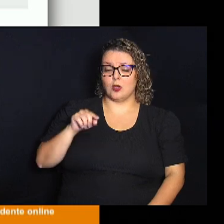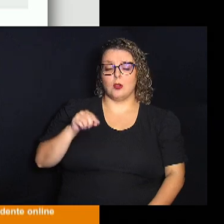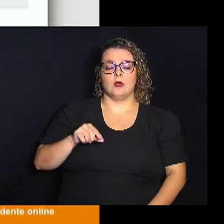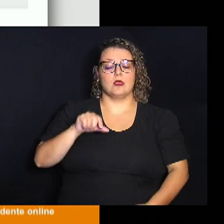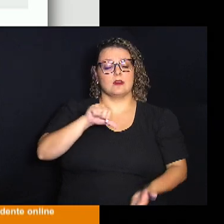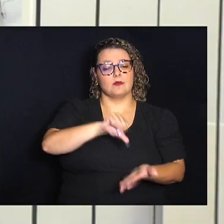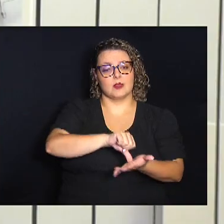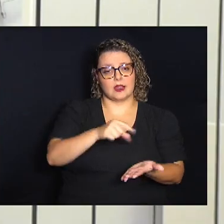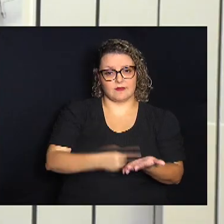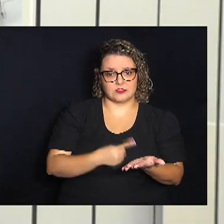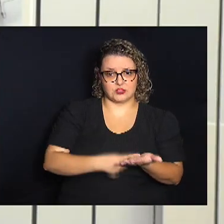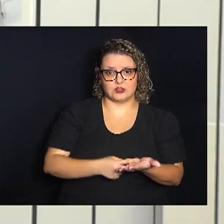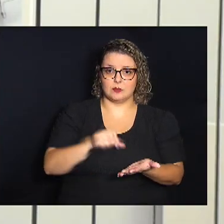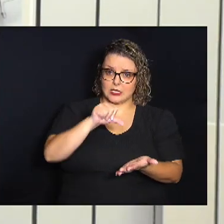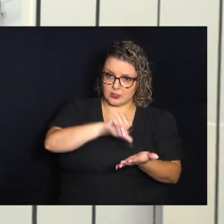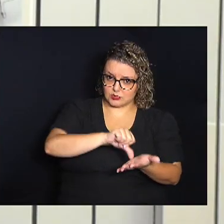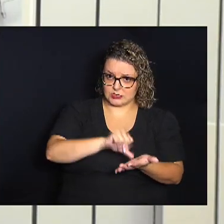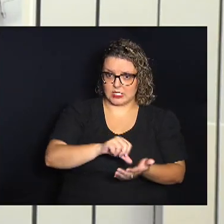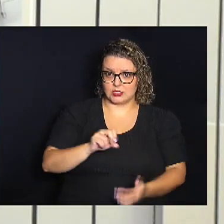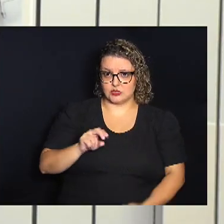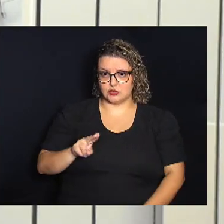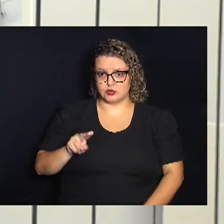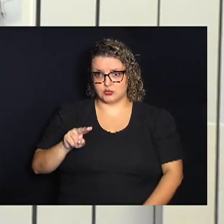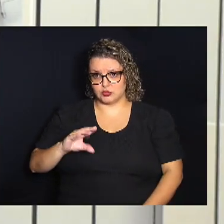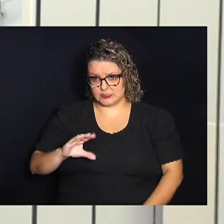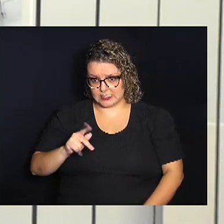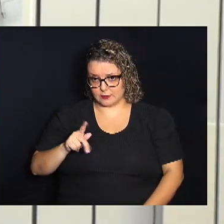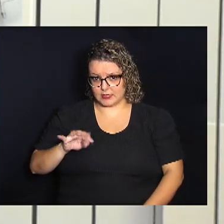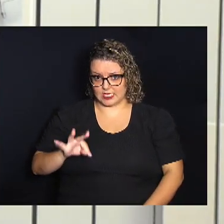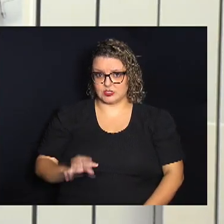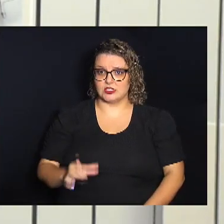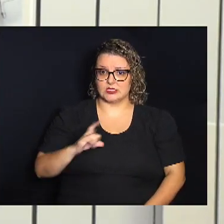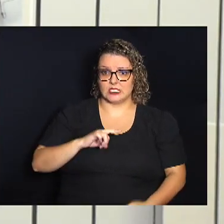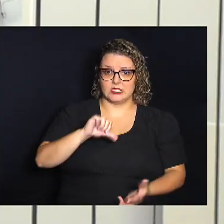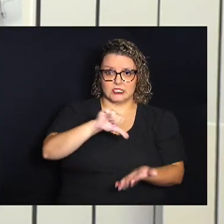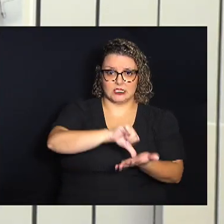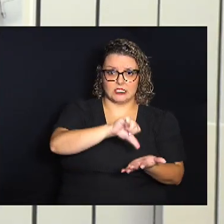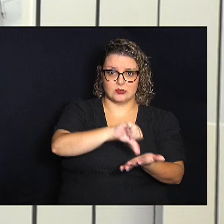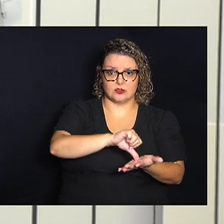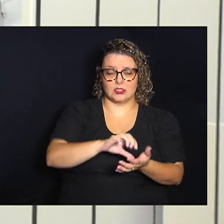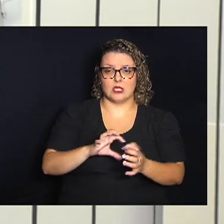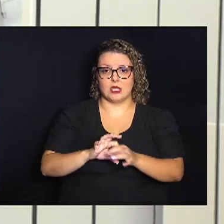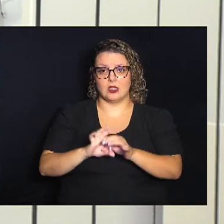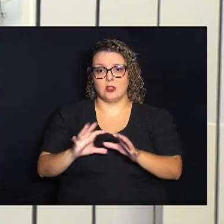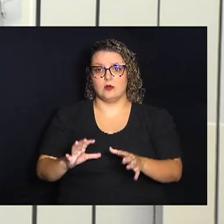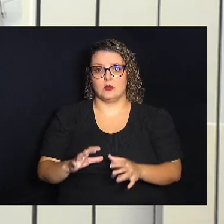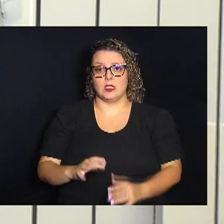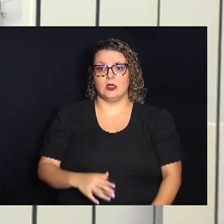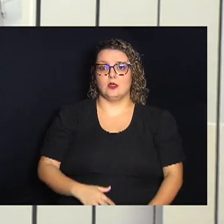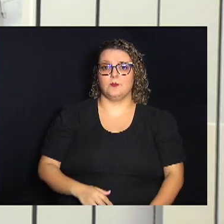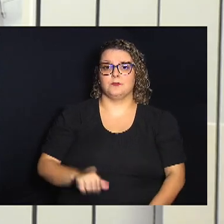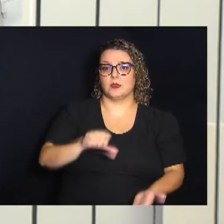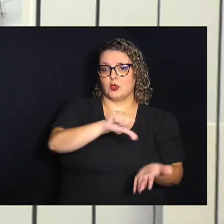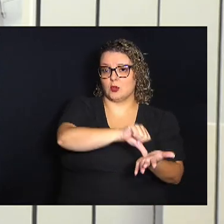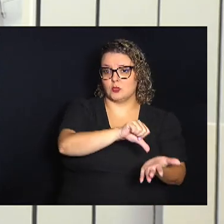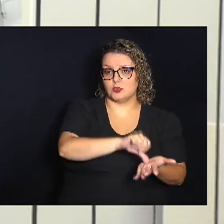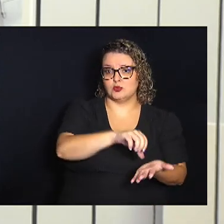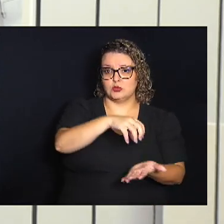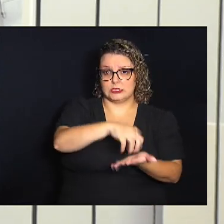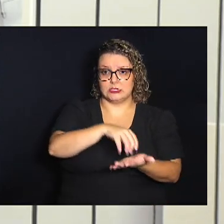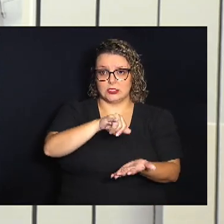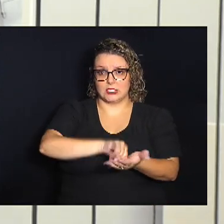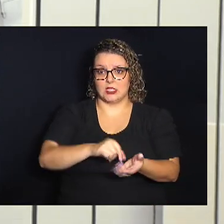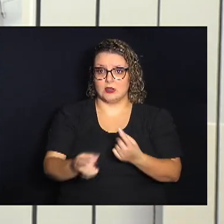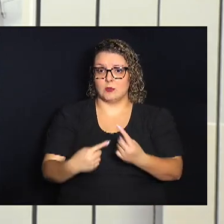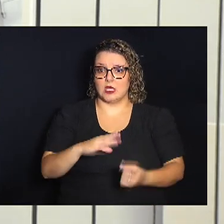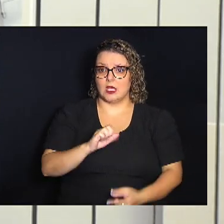do CEPAT Campinas. Quantas tem na cidade? São 3 e elas estão disponíveis aqui, ó. Tem a unidade do centro, que fica na